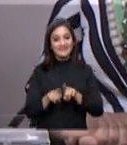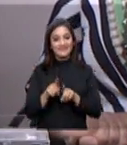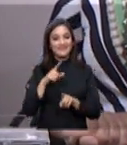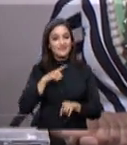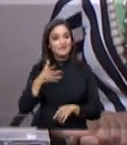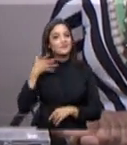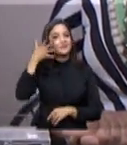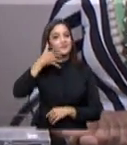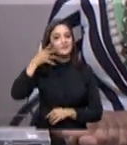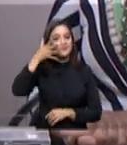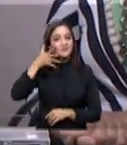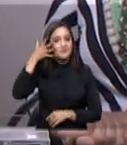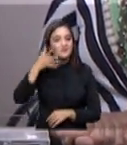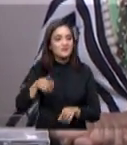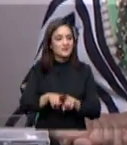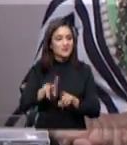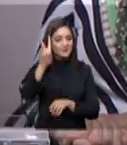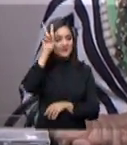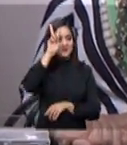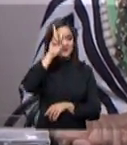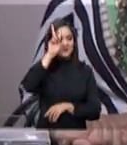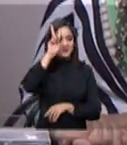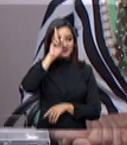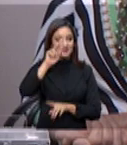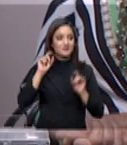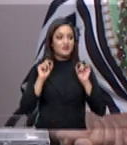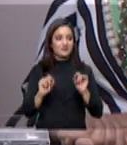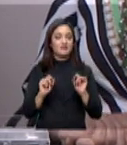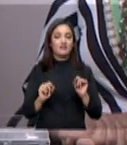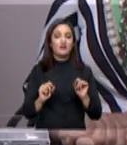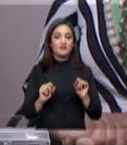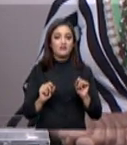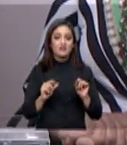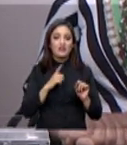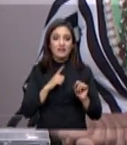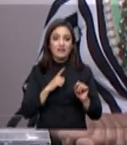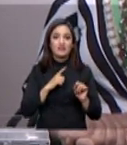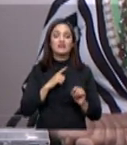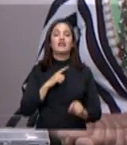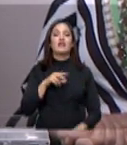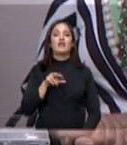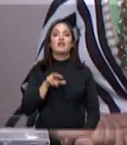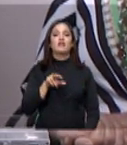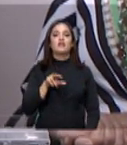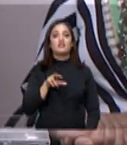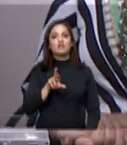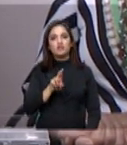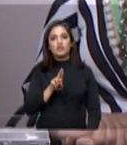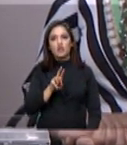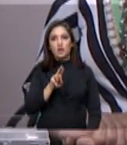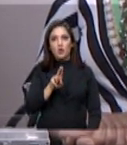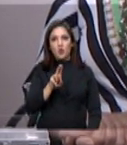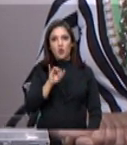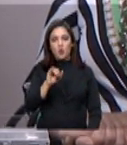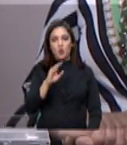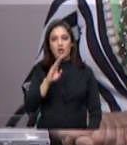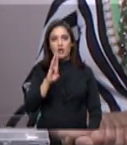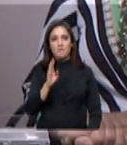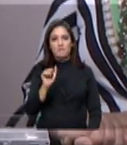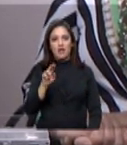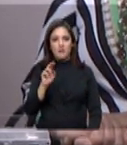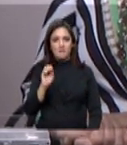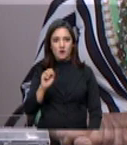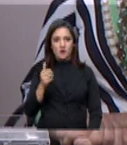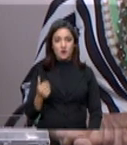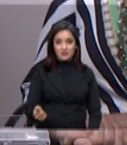as palavras e também está a memória de Sobral Pinto, de Rui Barbosa, de Evandro, de